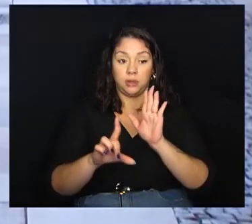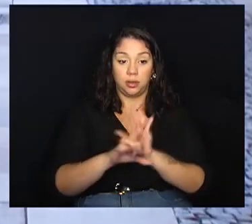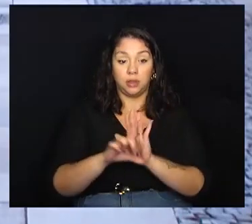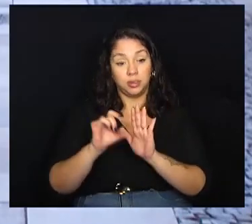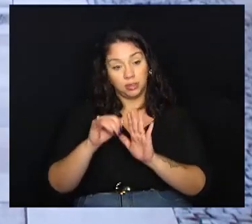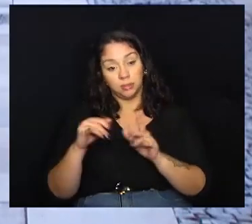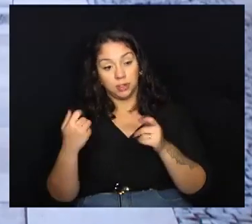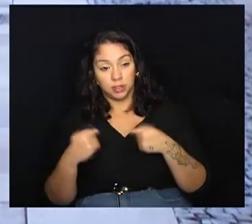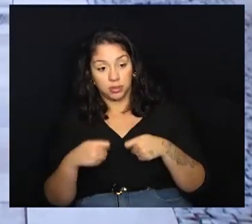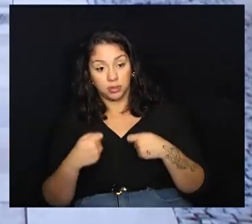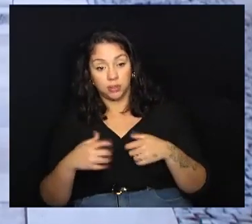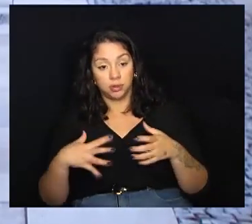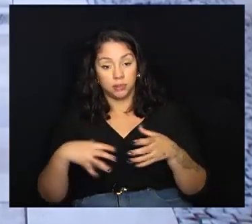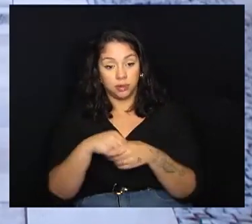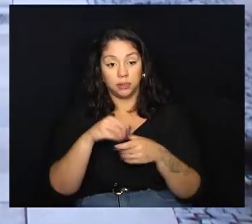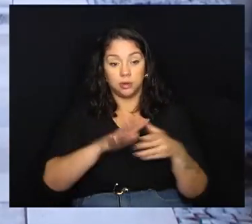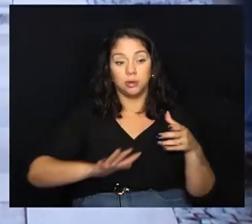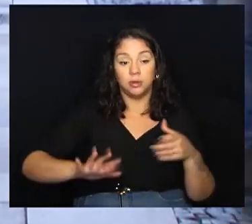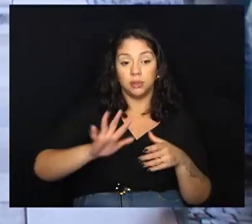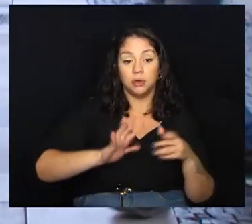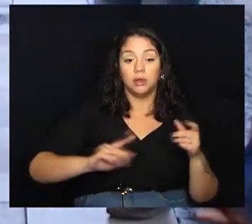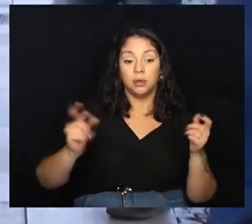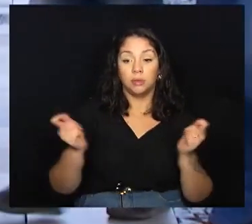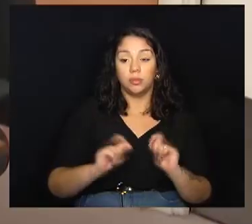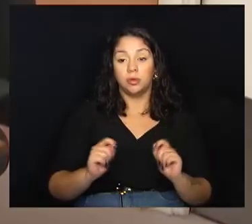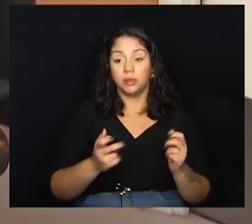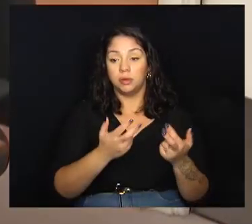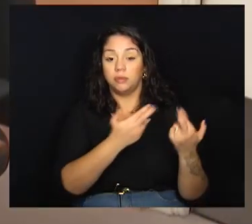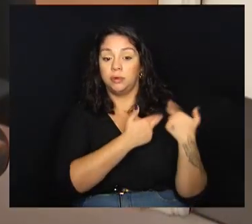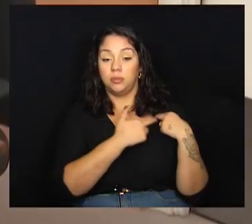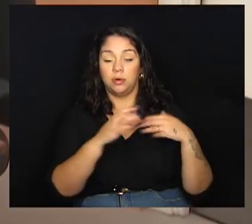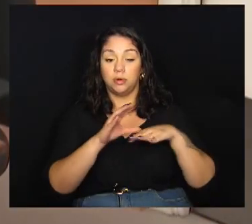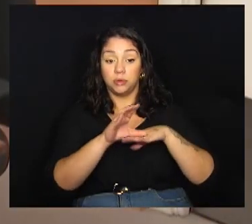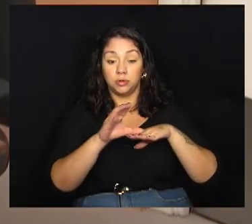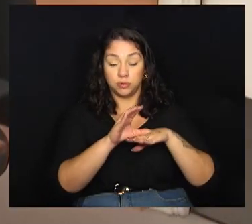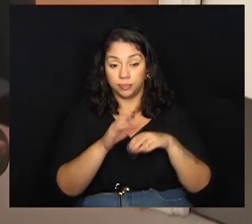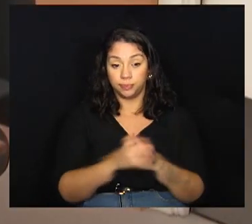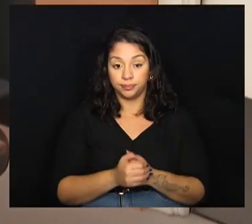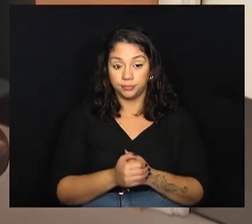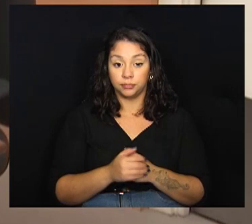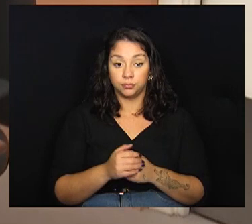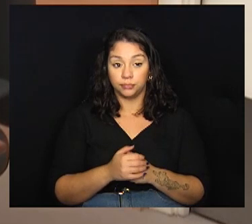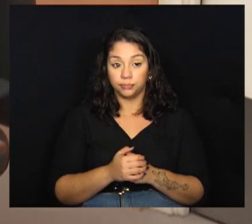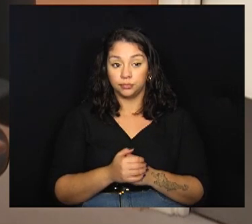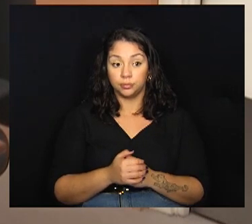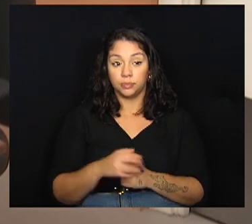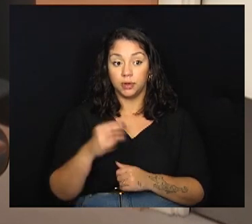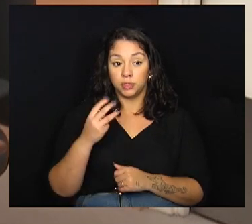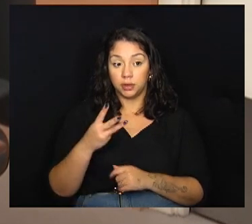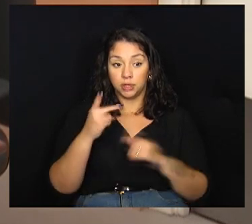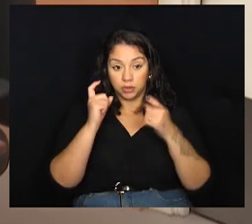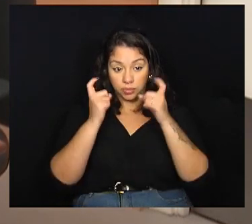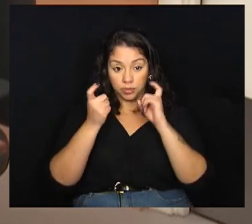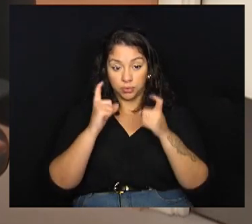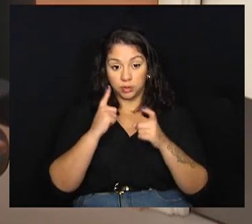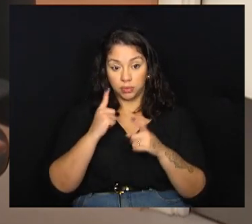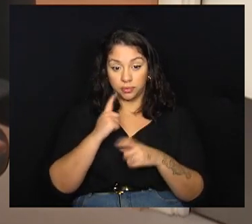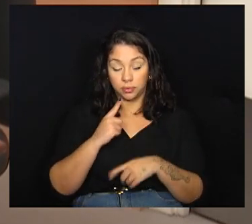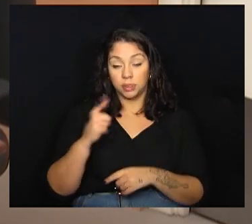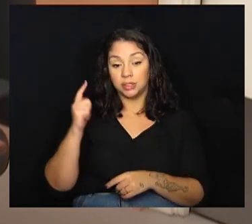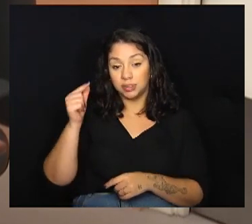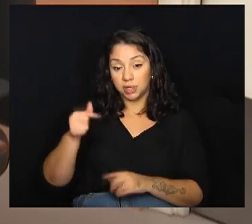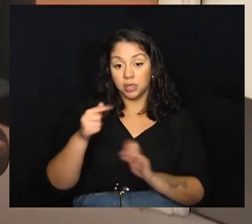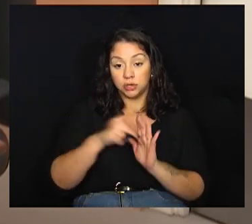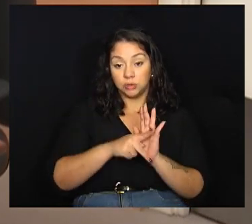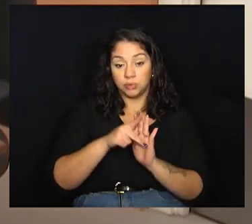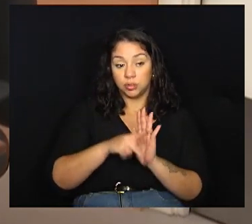caso, dentro do âmbito da sua competência constitucional. 3 reuniões foram realizadas e 7 projetos passaram pela